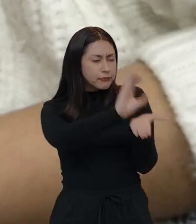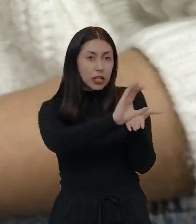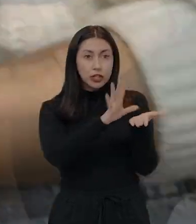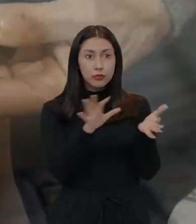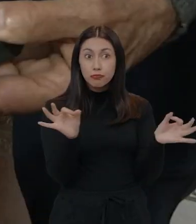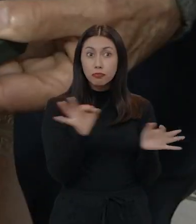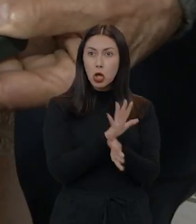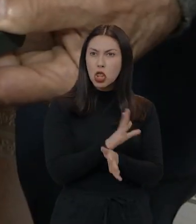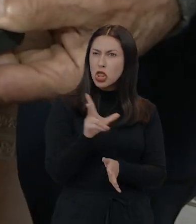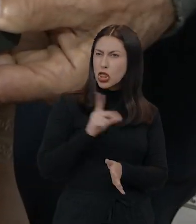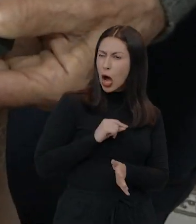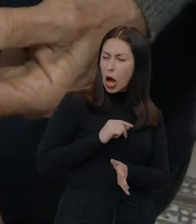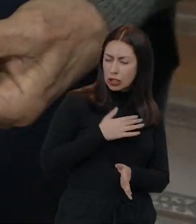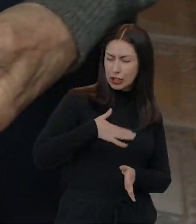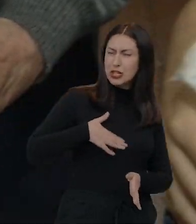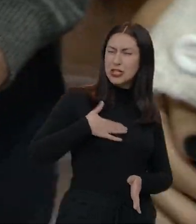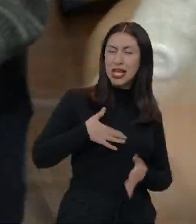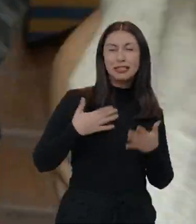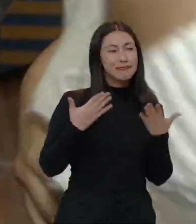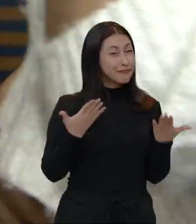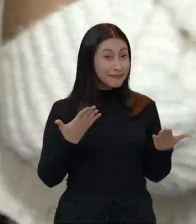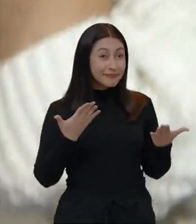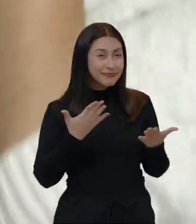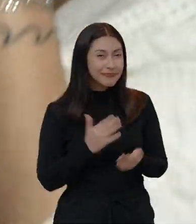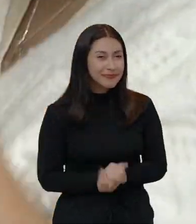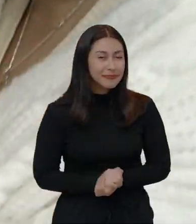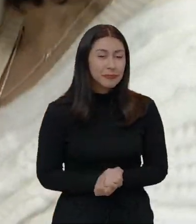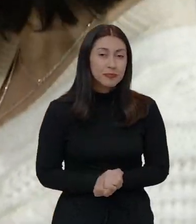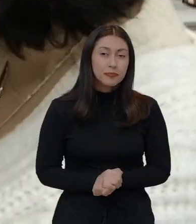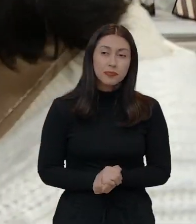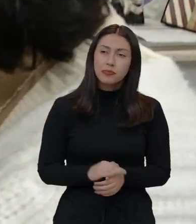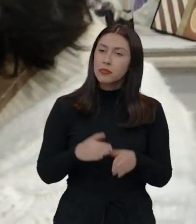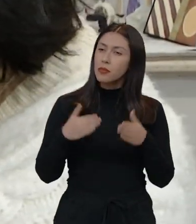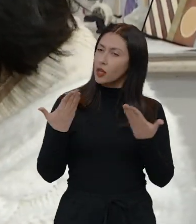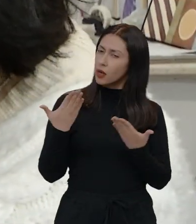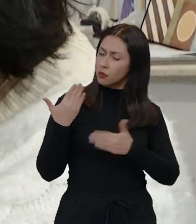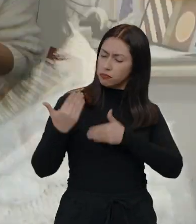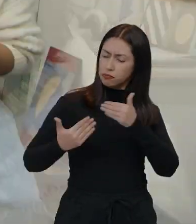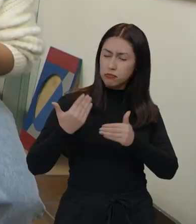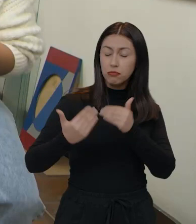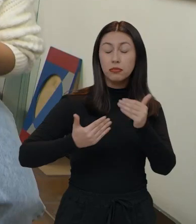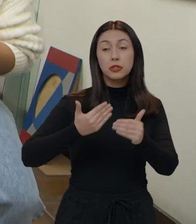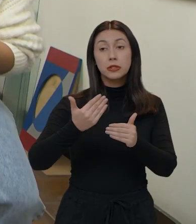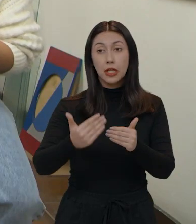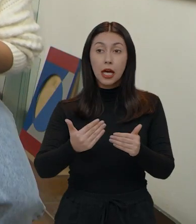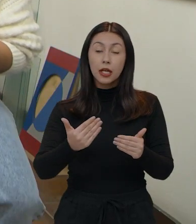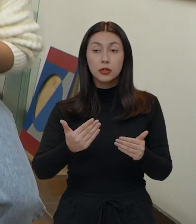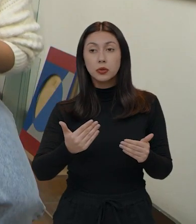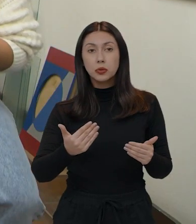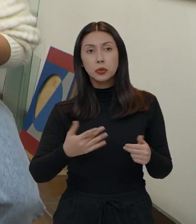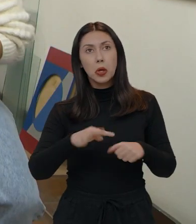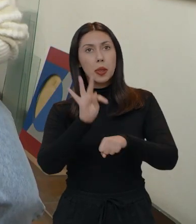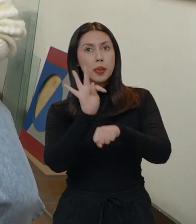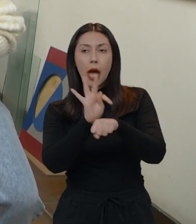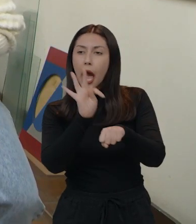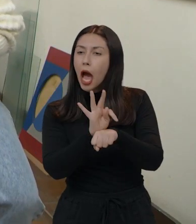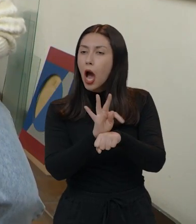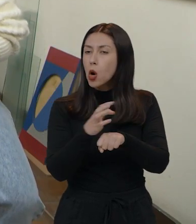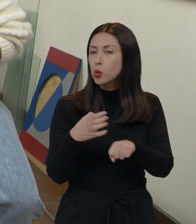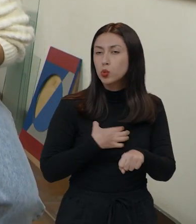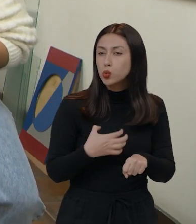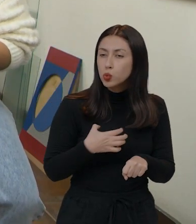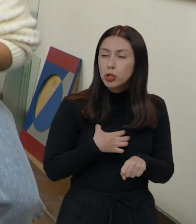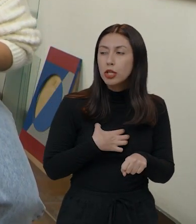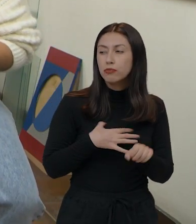encaixa. Pronto, é isso. Nossa, gostei e tal. Sobre esses processos e essas técnicas que